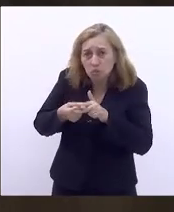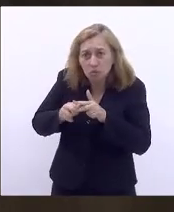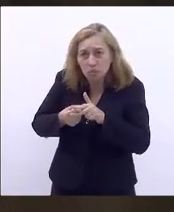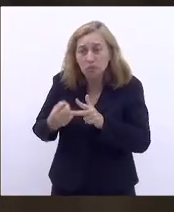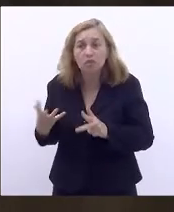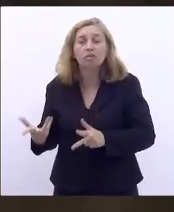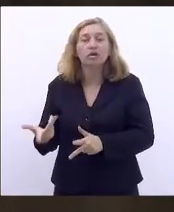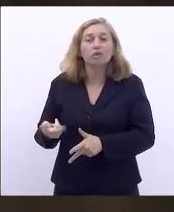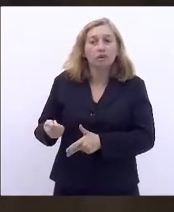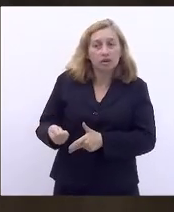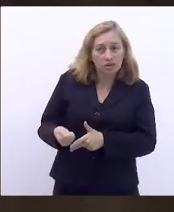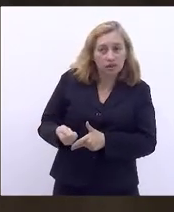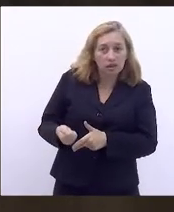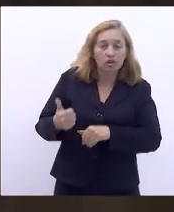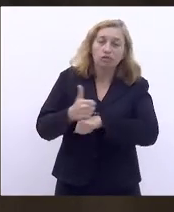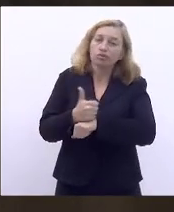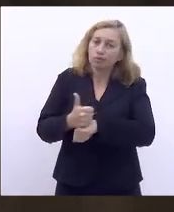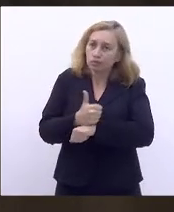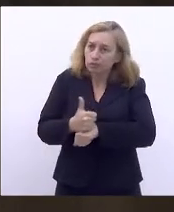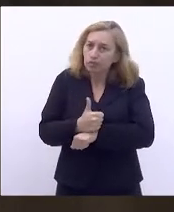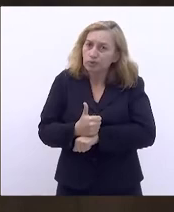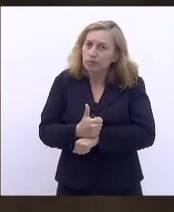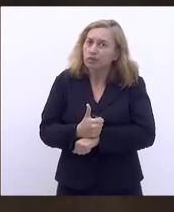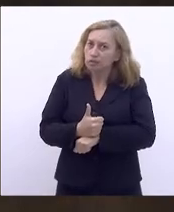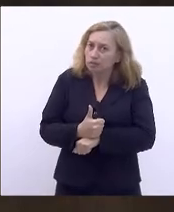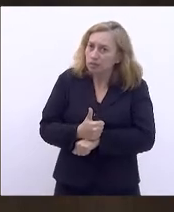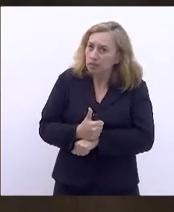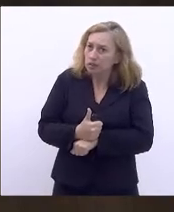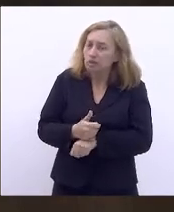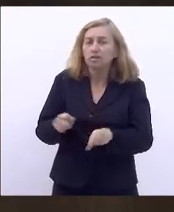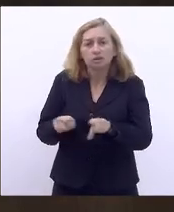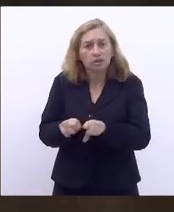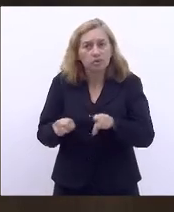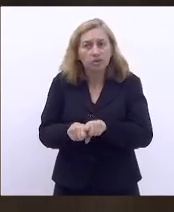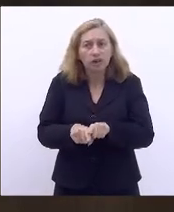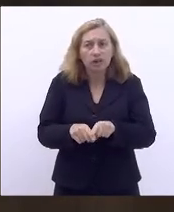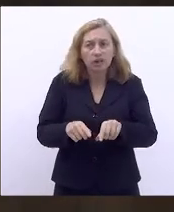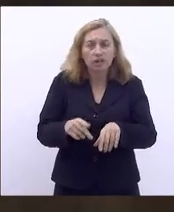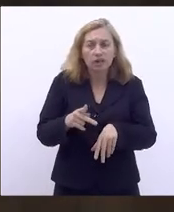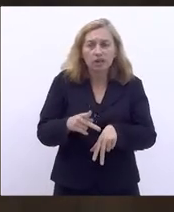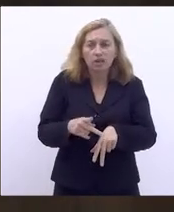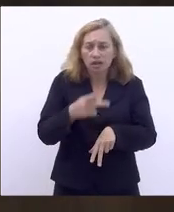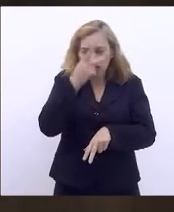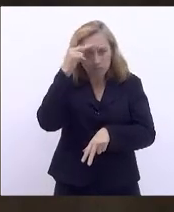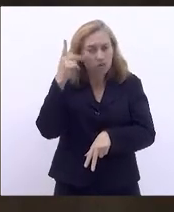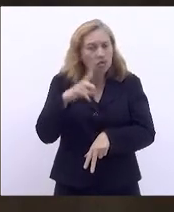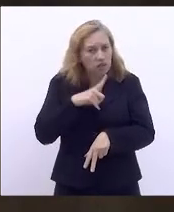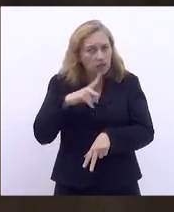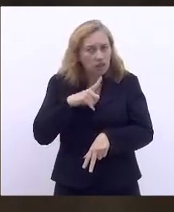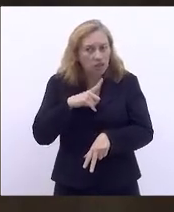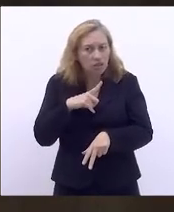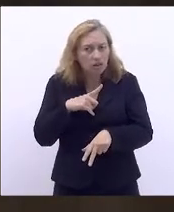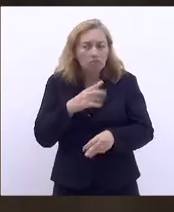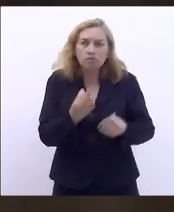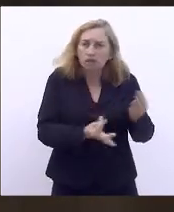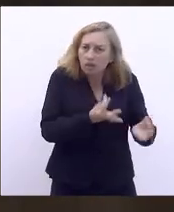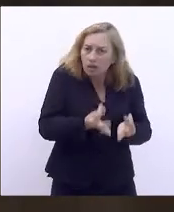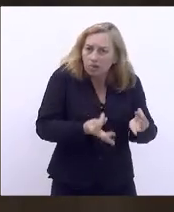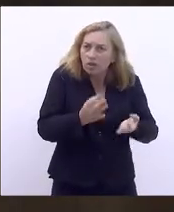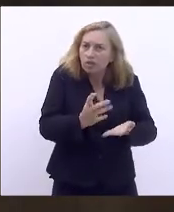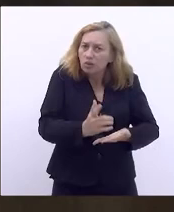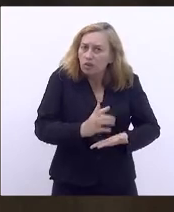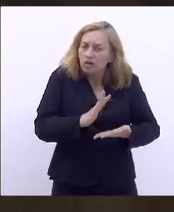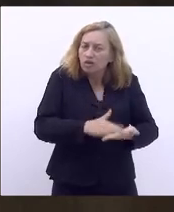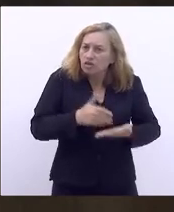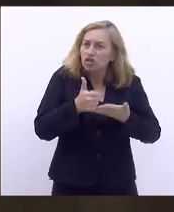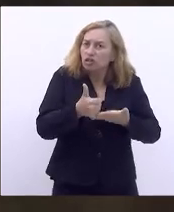qualidade, né, dos funcionários trabalharem com qualidade, quanto para os pacientes também terem um tratamento digno numa unidade de saúde, ainda mais tratando